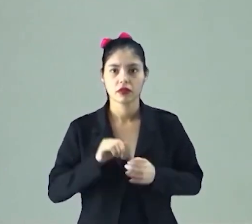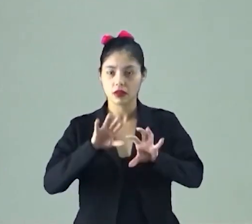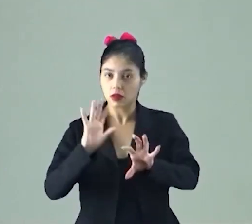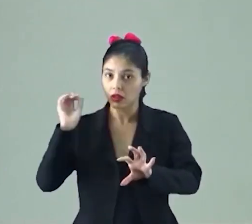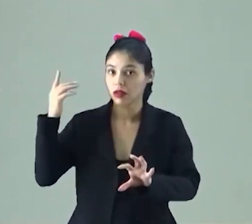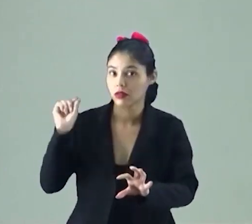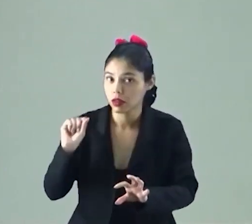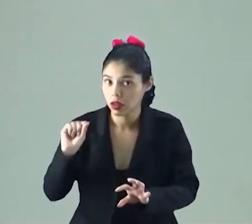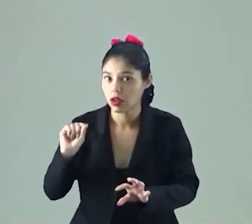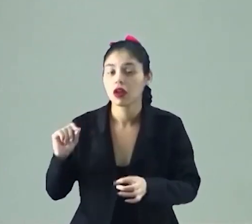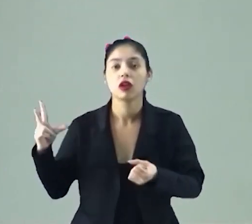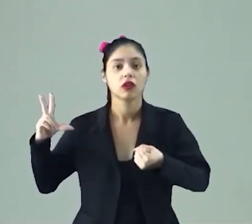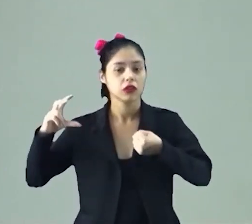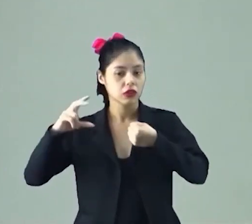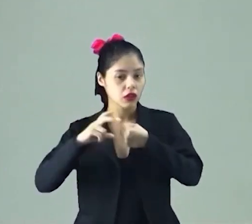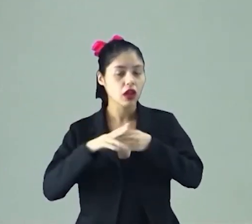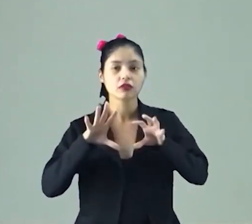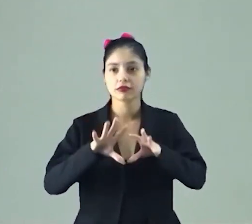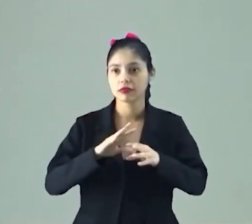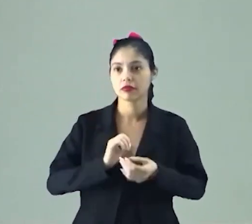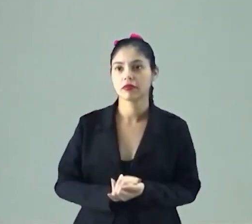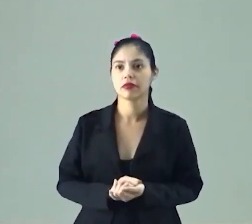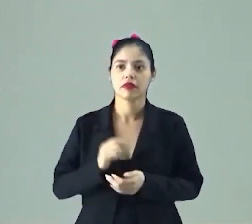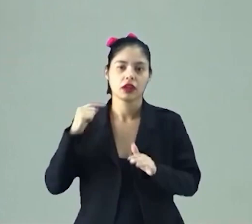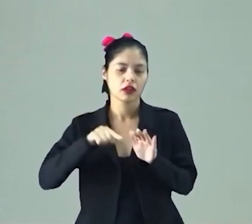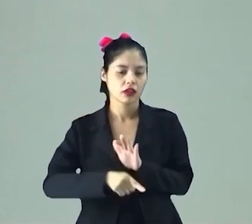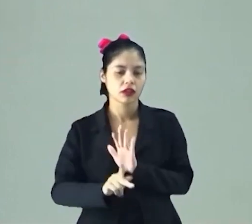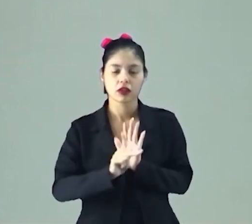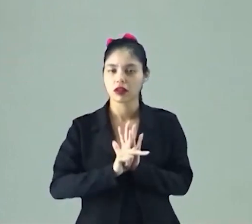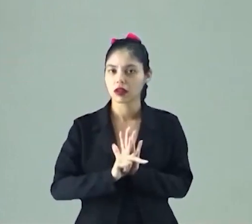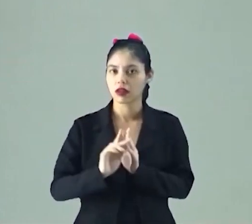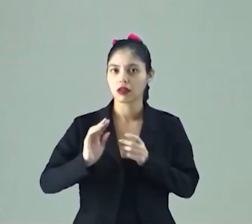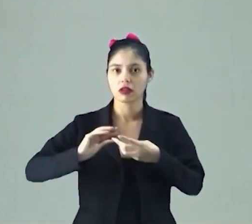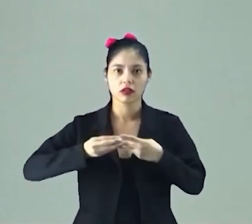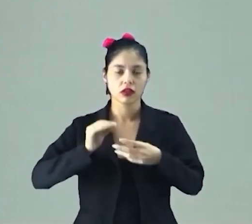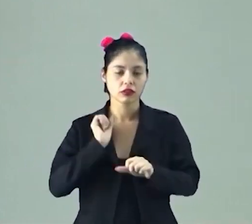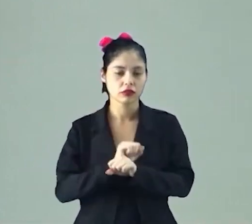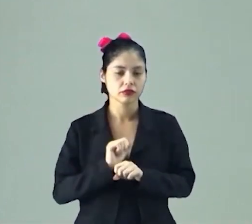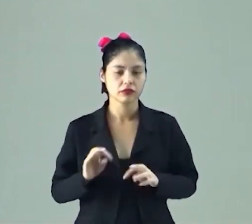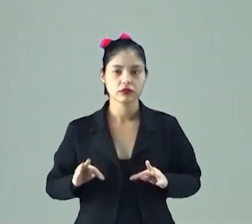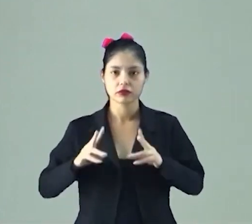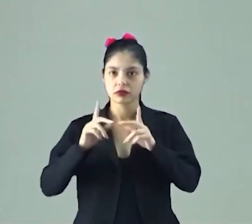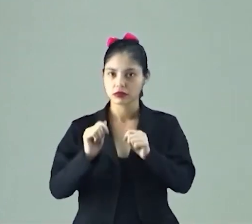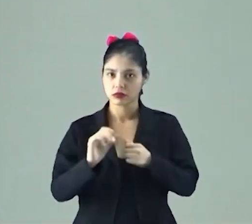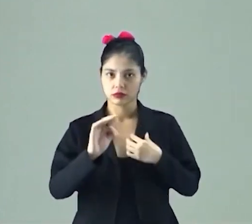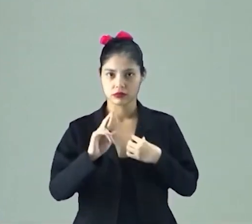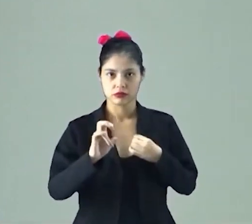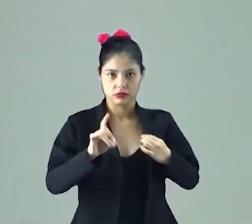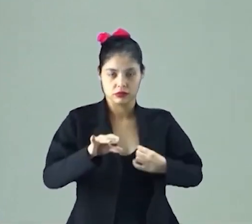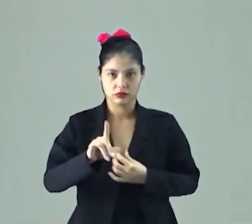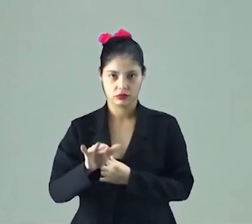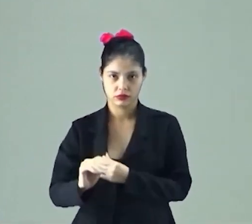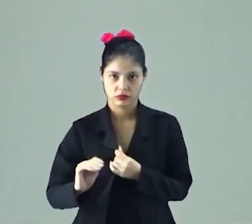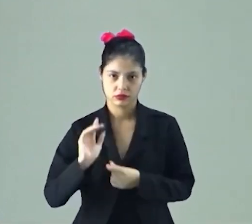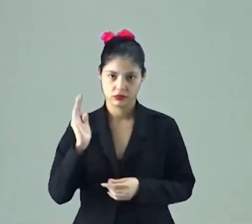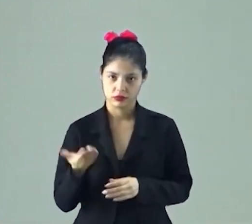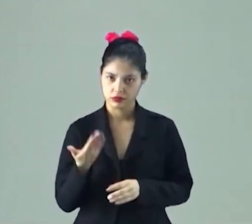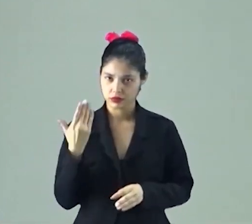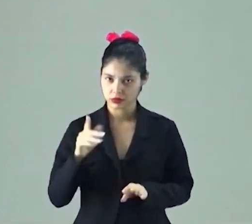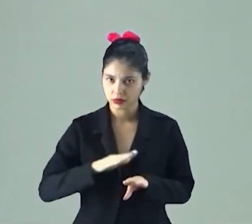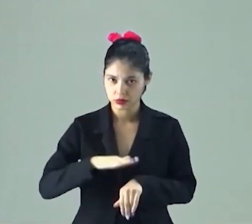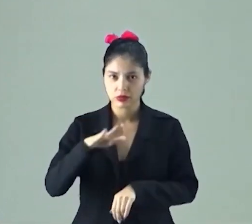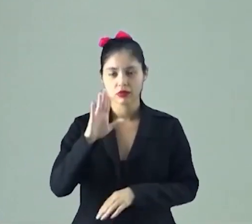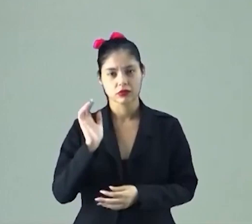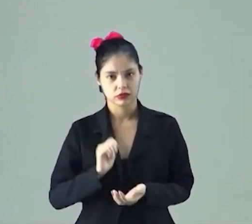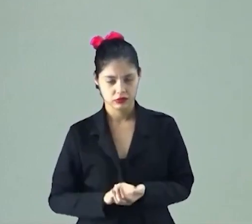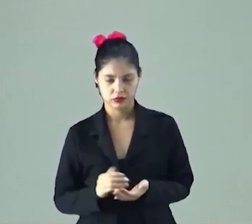nesse caso, o vírus fica excluído por isso. Mas dentro de uma célula, a gente espera que todos os organismos vivos, desde aquele mais